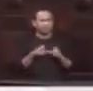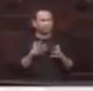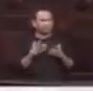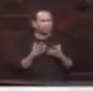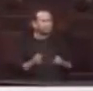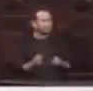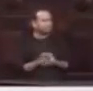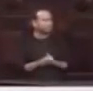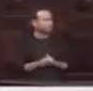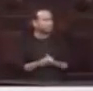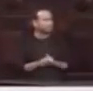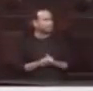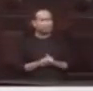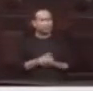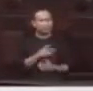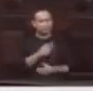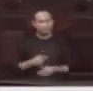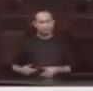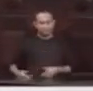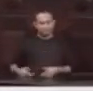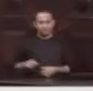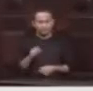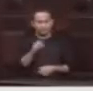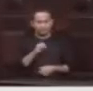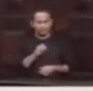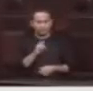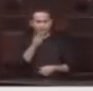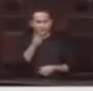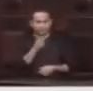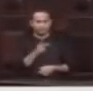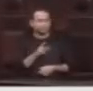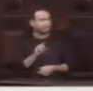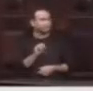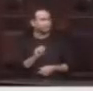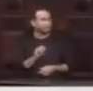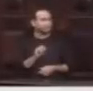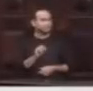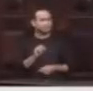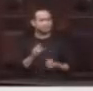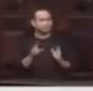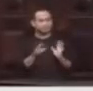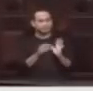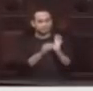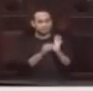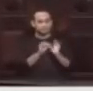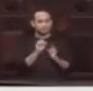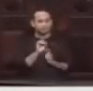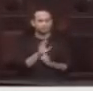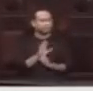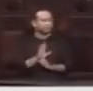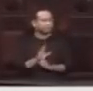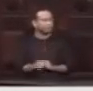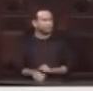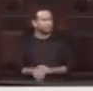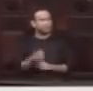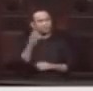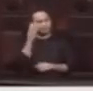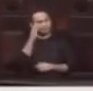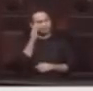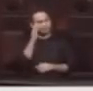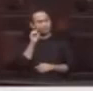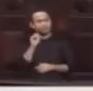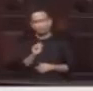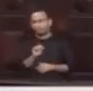tem problema. Então, a presidência indefere o pedido de Vossa Excelência em relação a uma publicação. A presidência entende que o